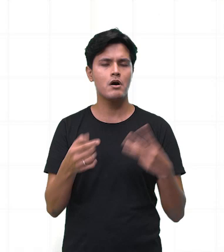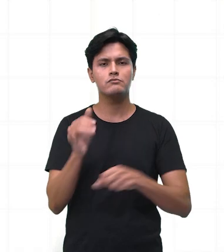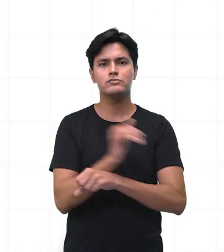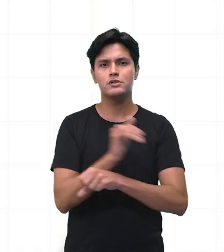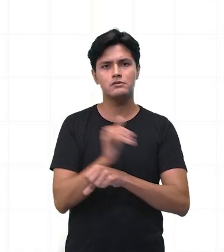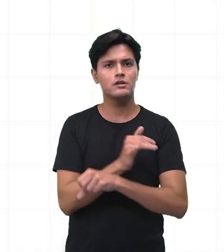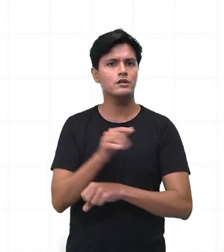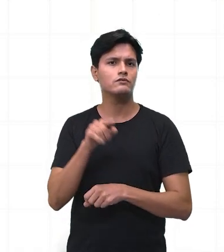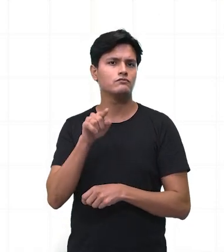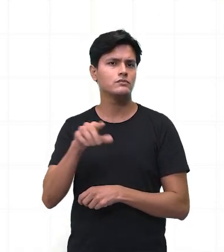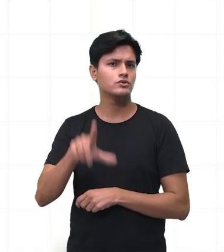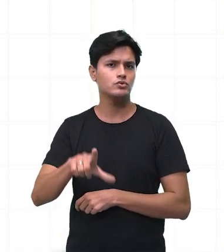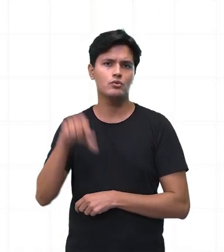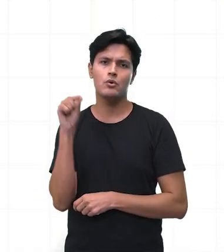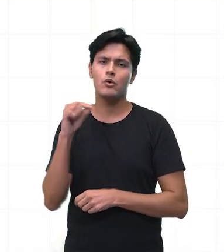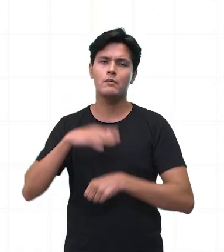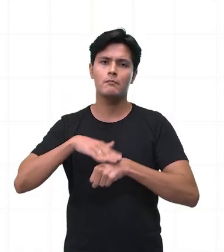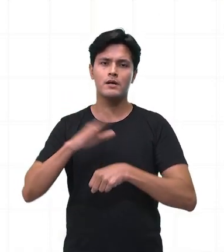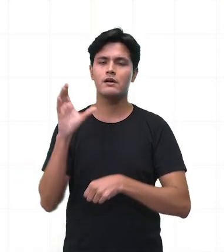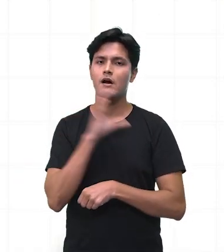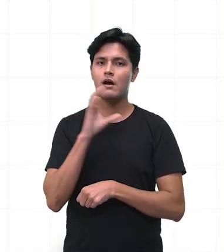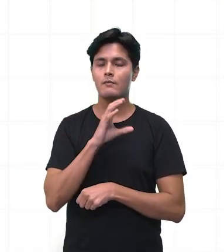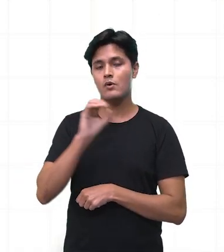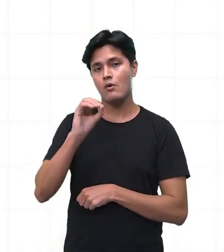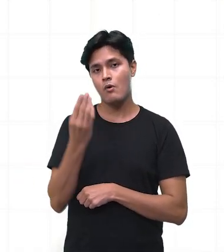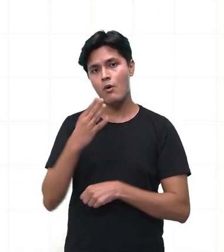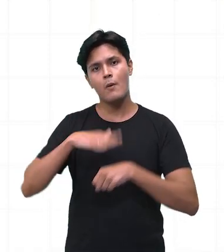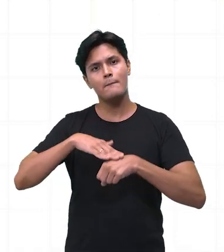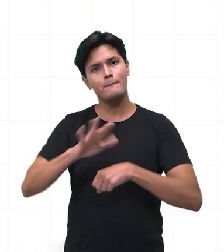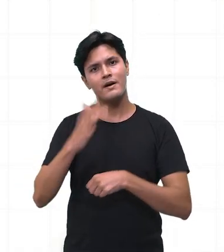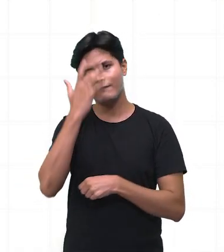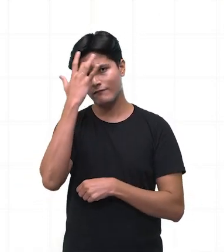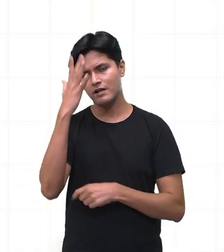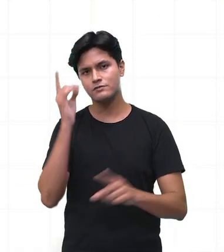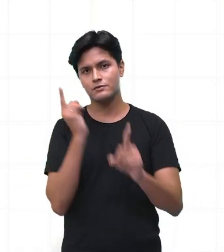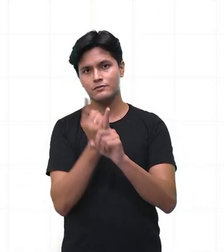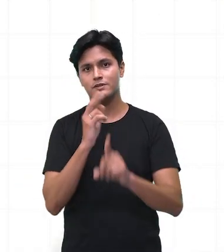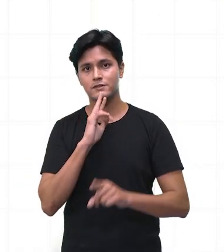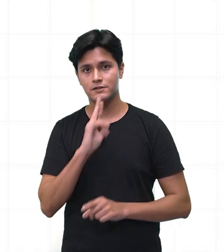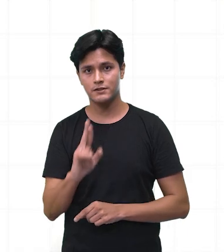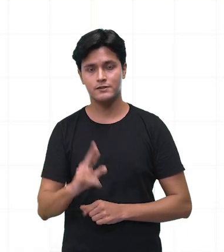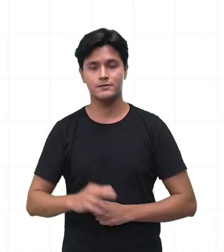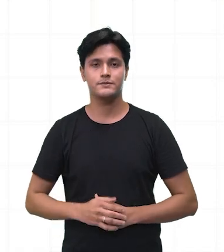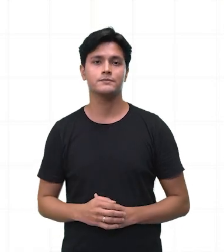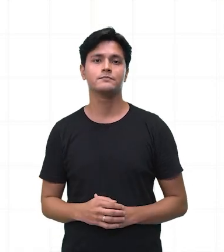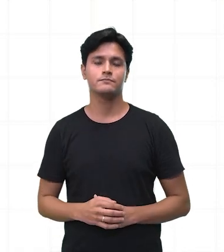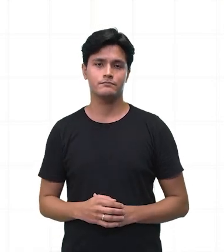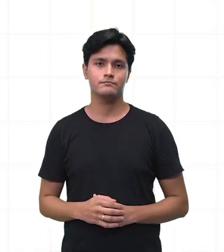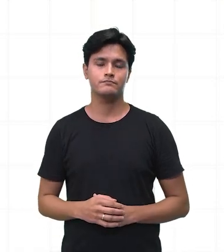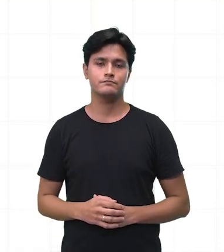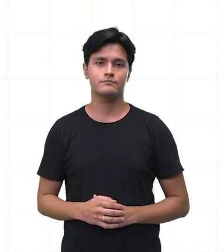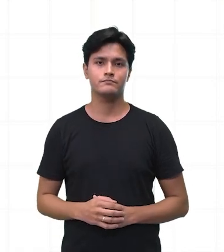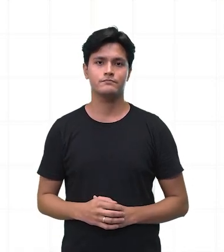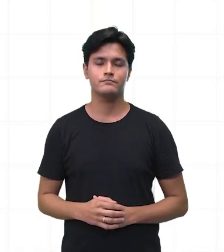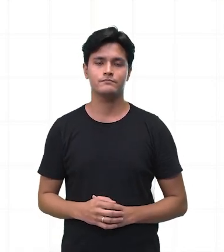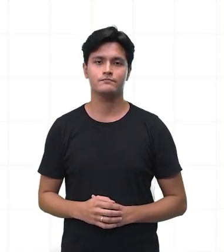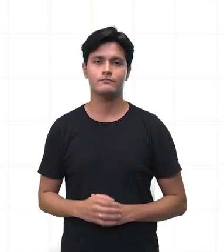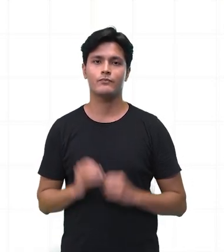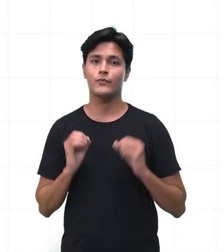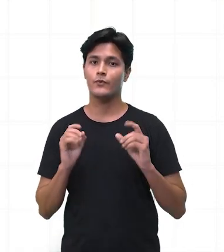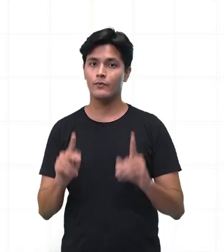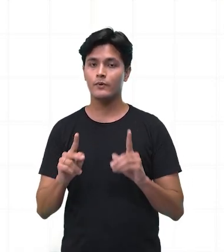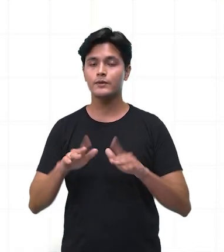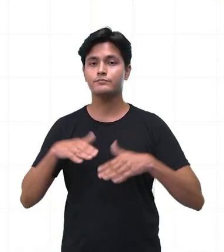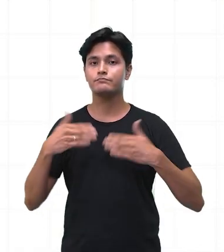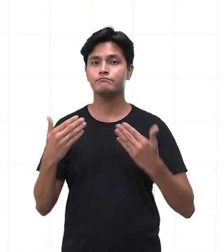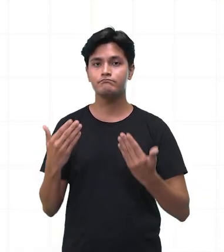mais rápida, né? Ou mais fácil para você encontrar esse resultado, para que não haja erro, ok? Então, essa